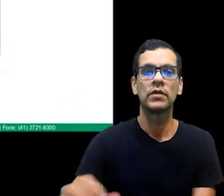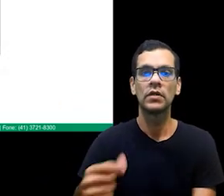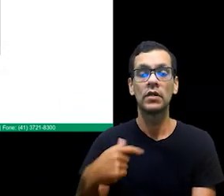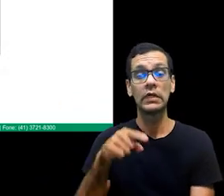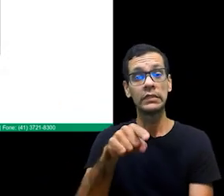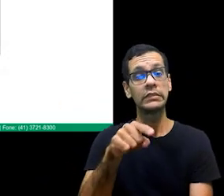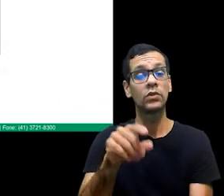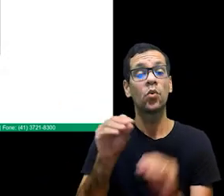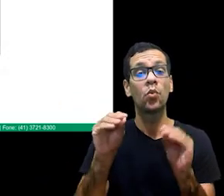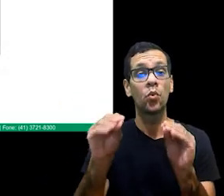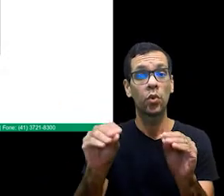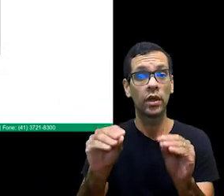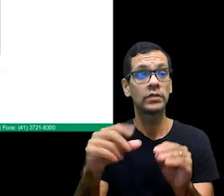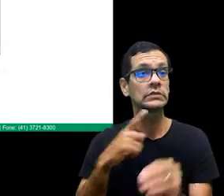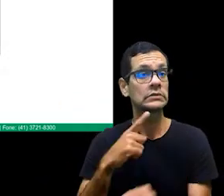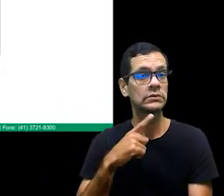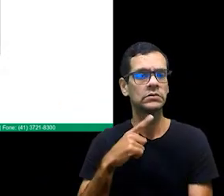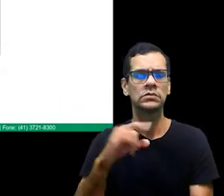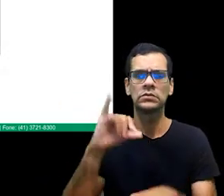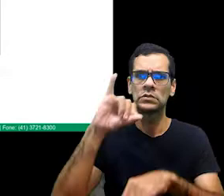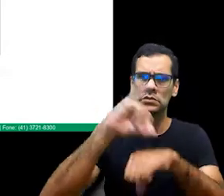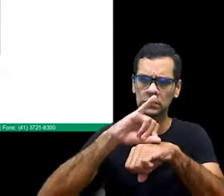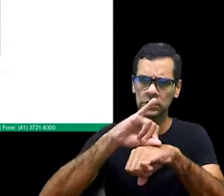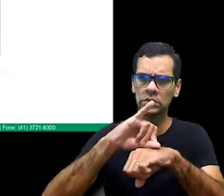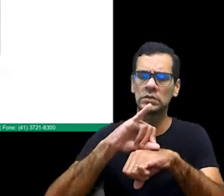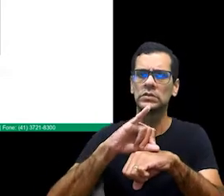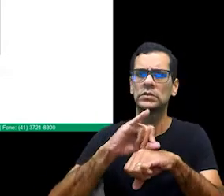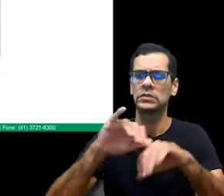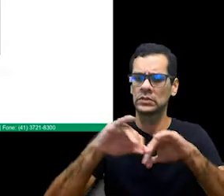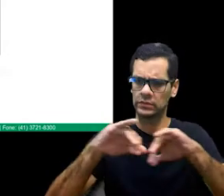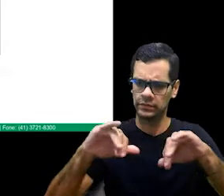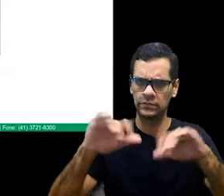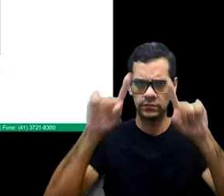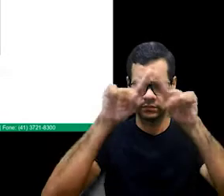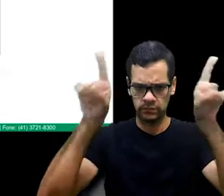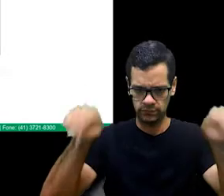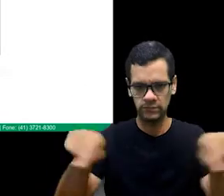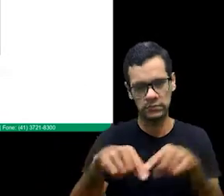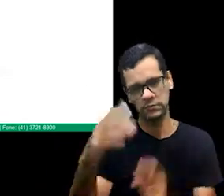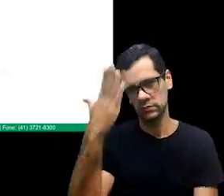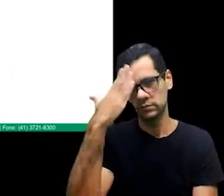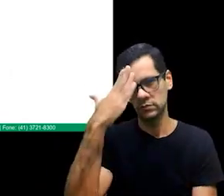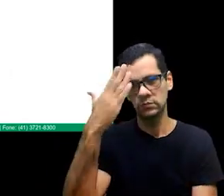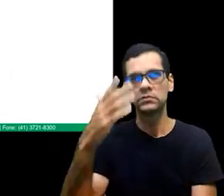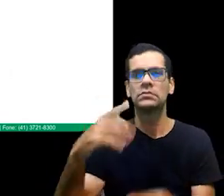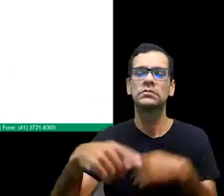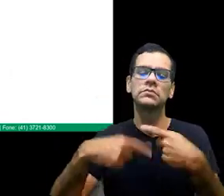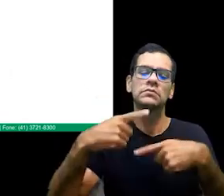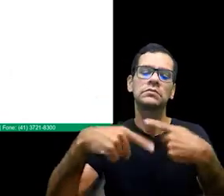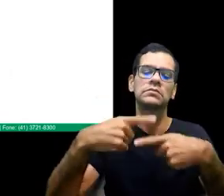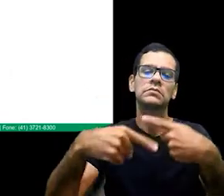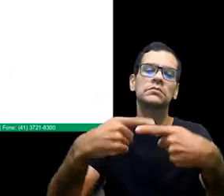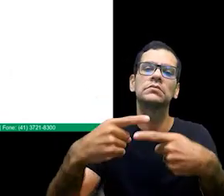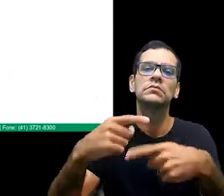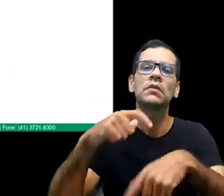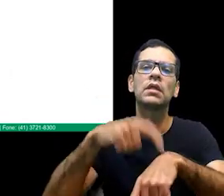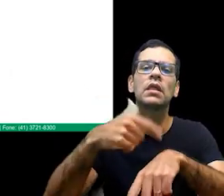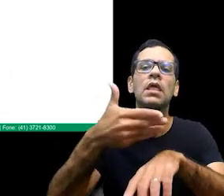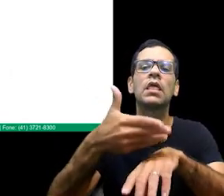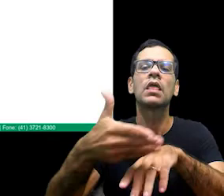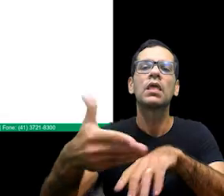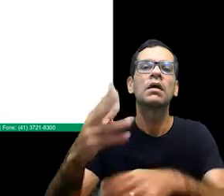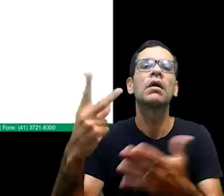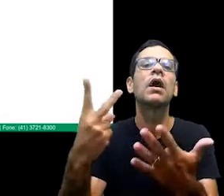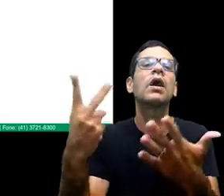de um corpo frio, de modo que esses objetos estejam isolados, depois de um certo tempo, o que vai ocorrer